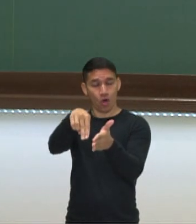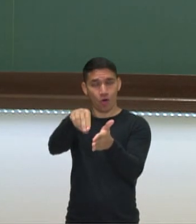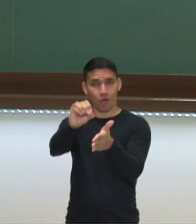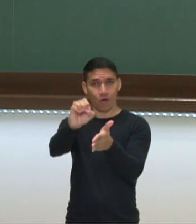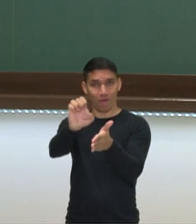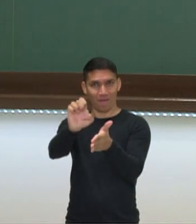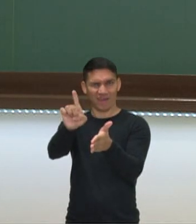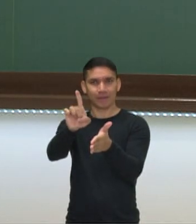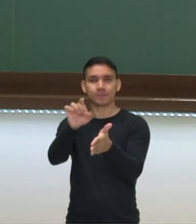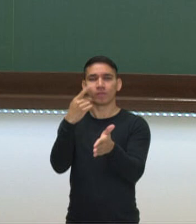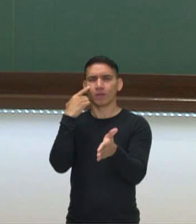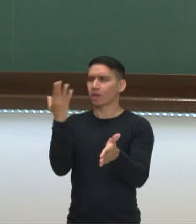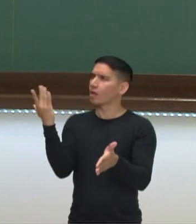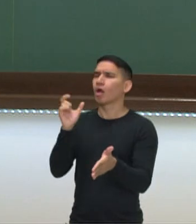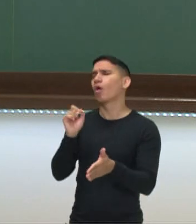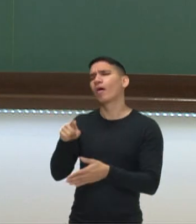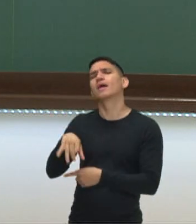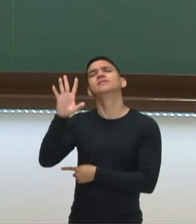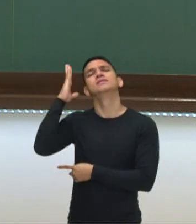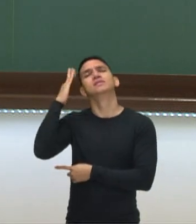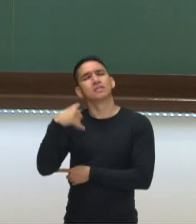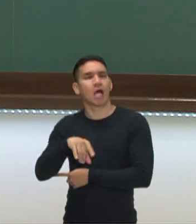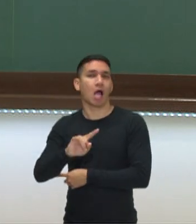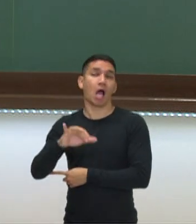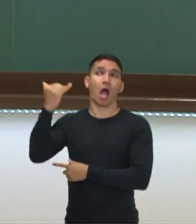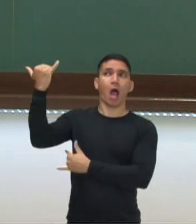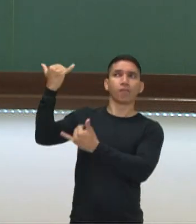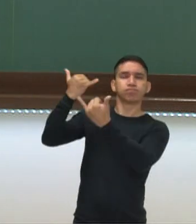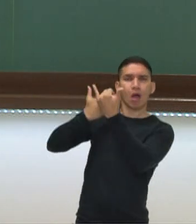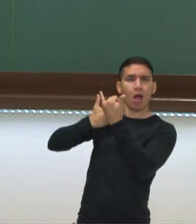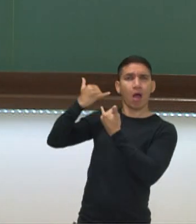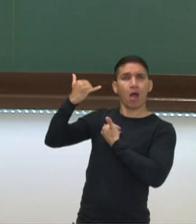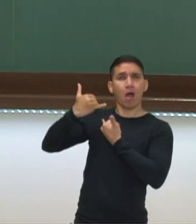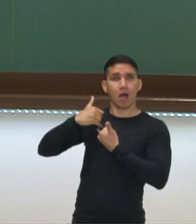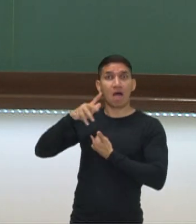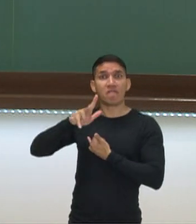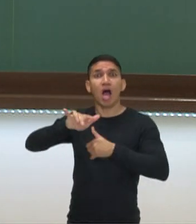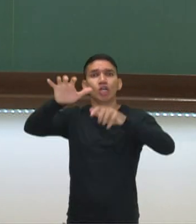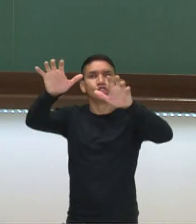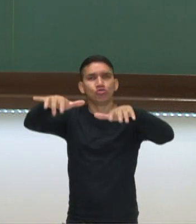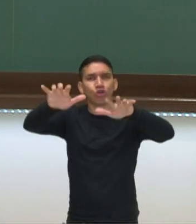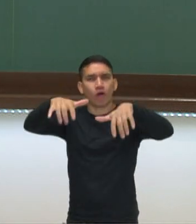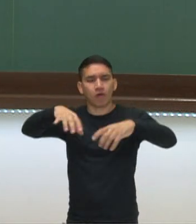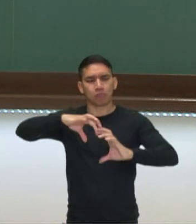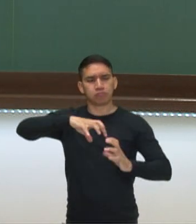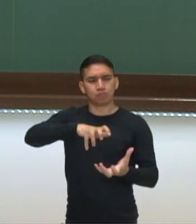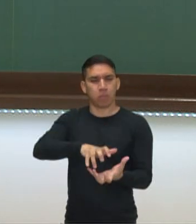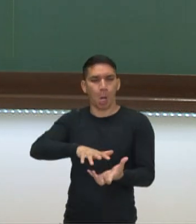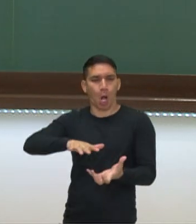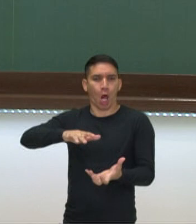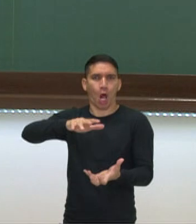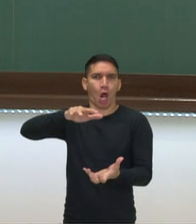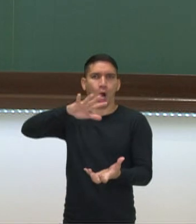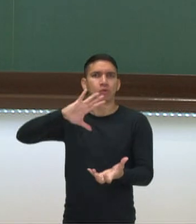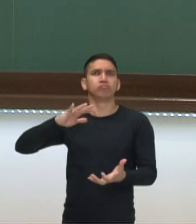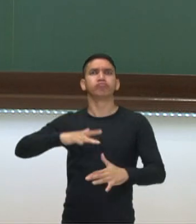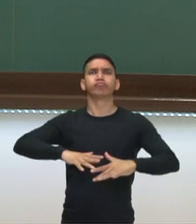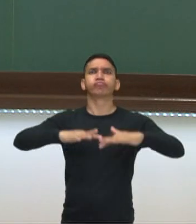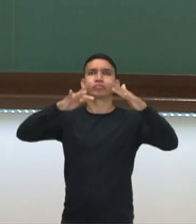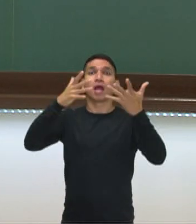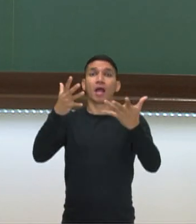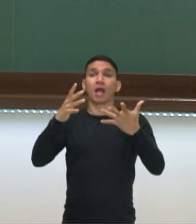O Noé, né, quando soube lá, quando recebeu a mensagem do dilúvio e tal, ele queria salvar